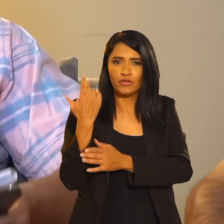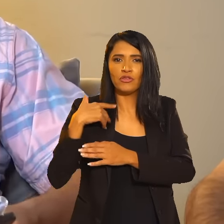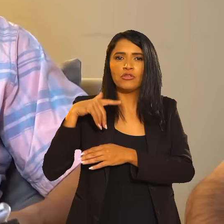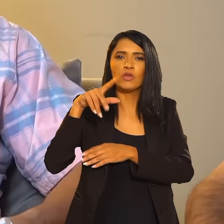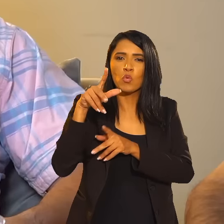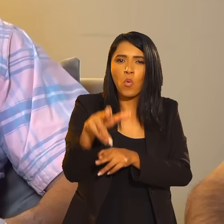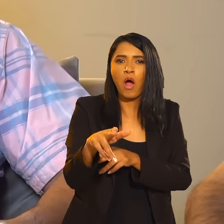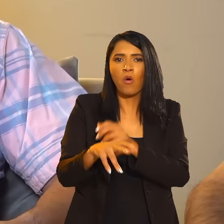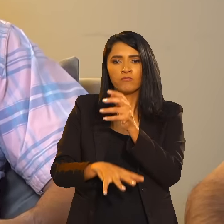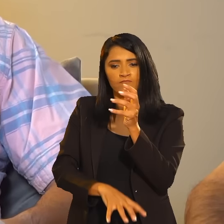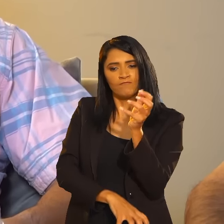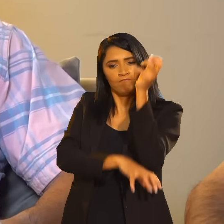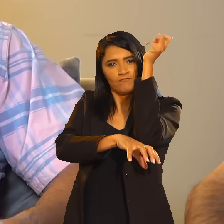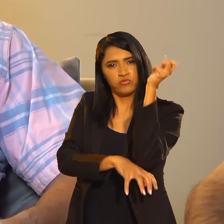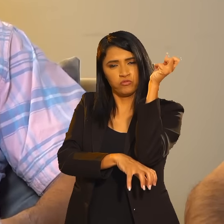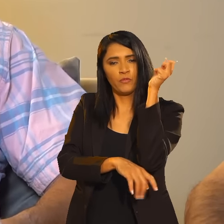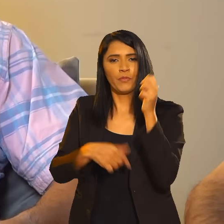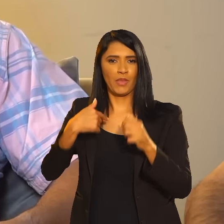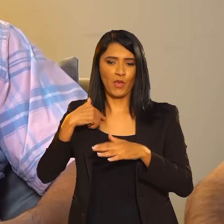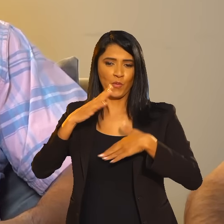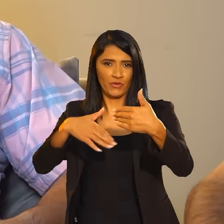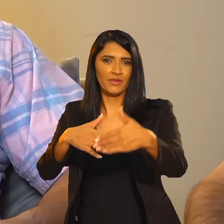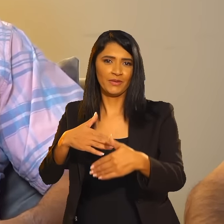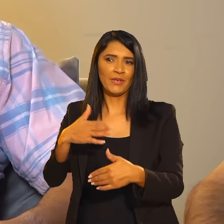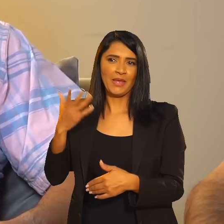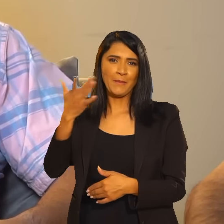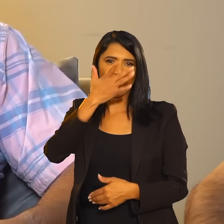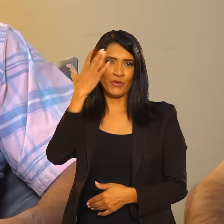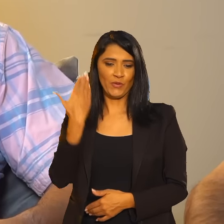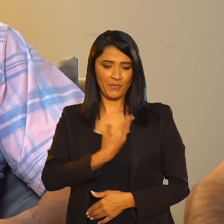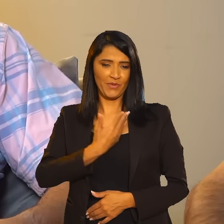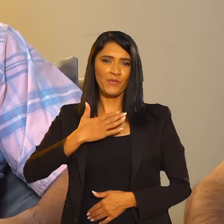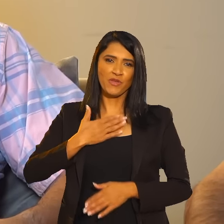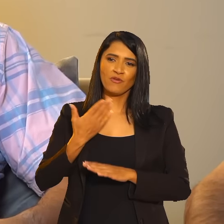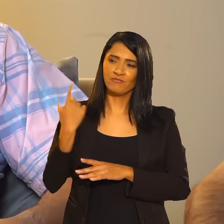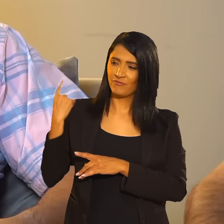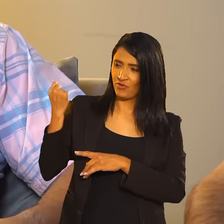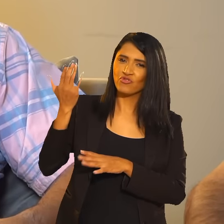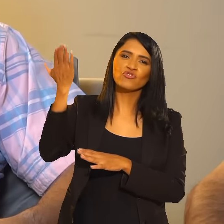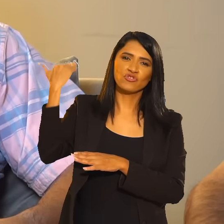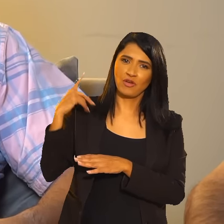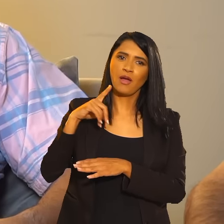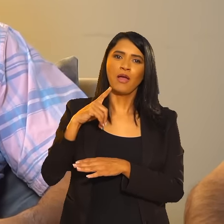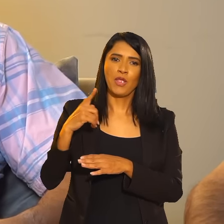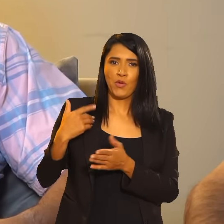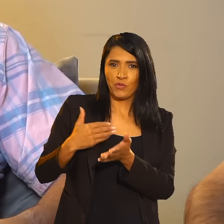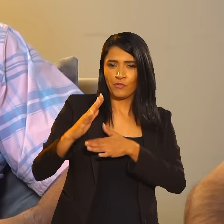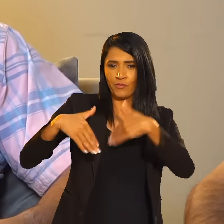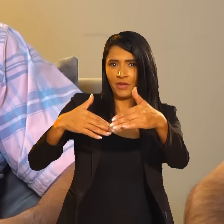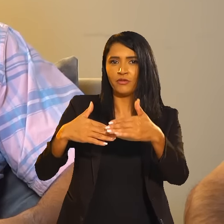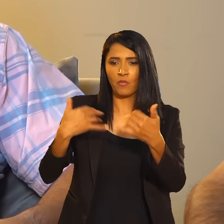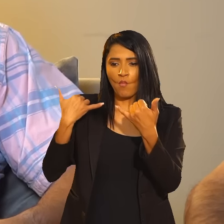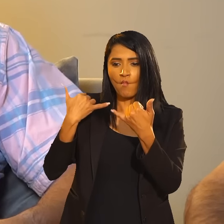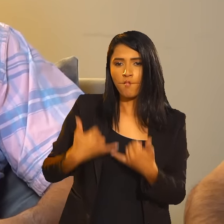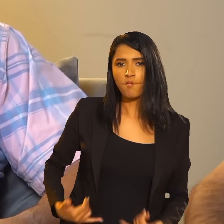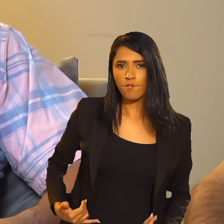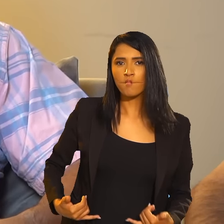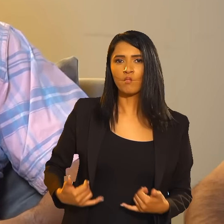criando raízes. Eu estou no processo, quem é meus amigos há bastante tempo já acompanha, estou no processo de emagrecimento,